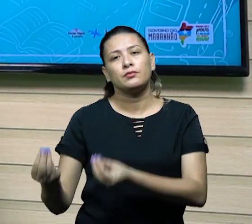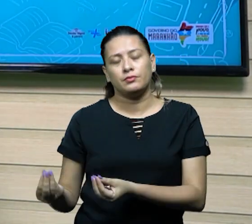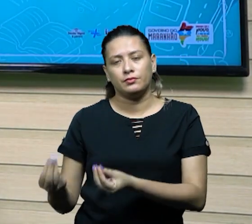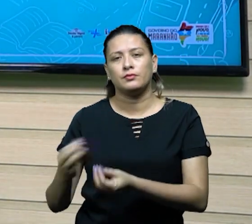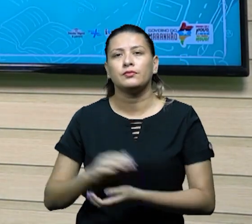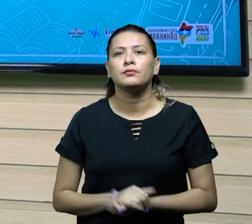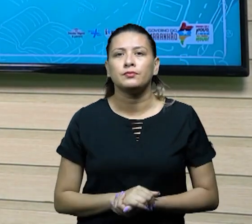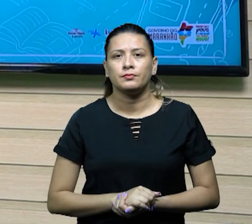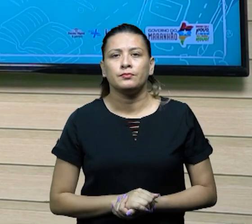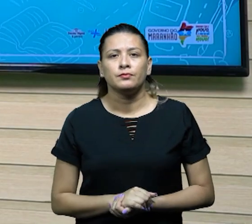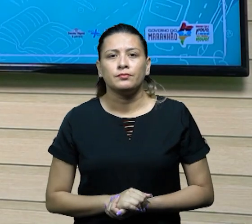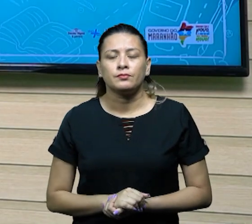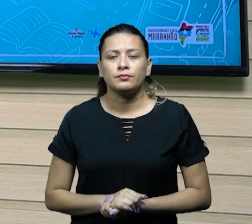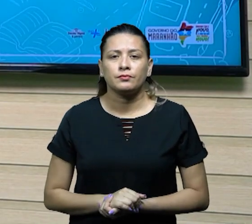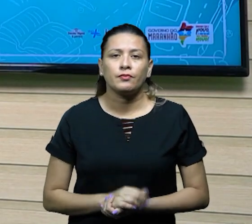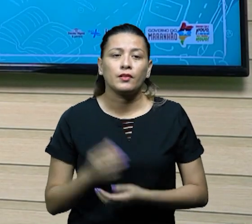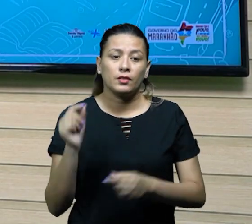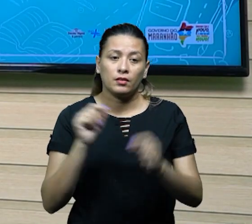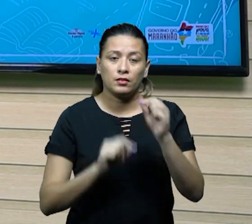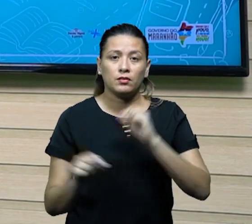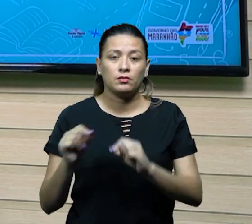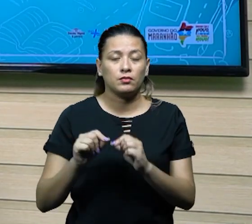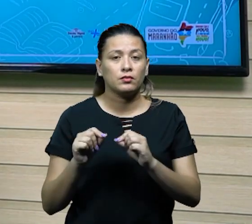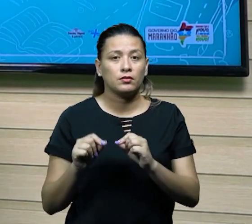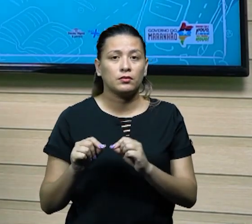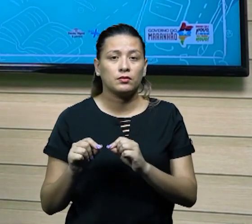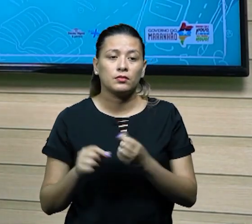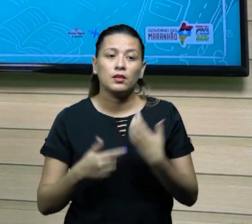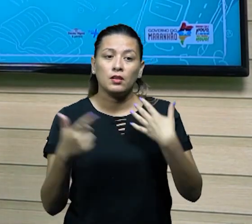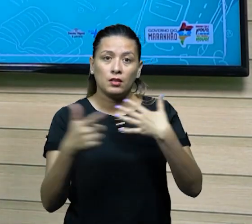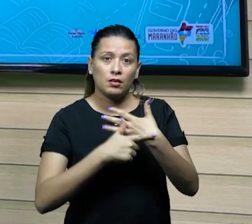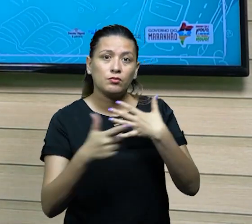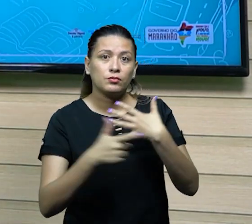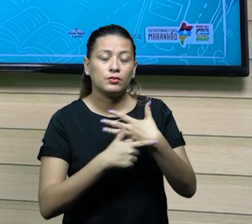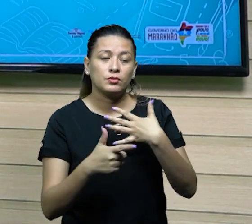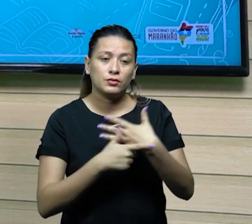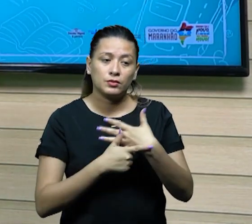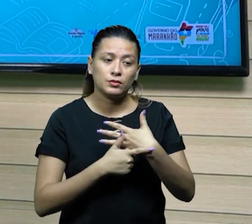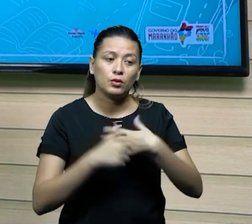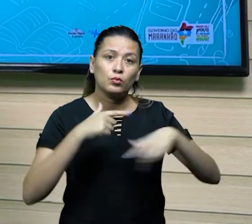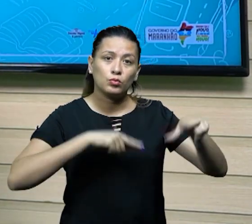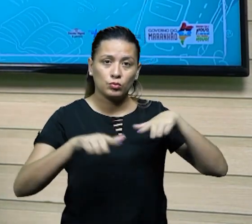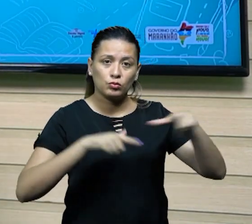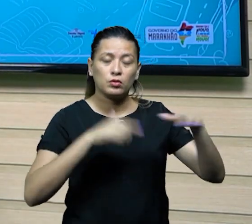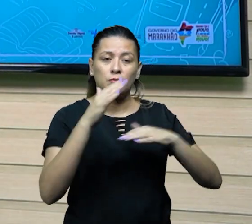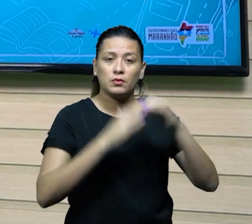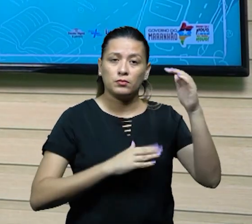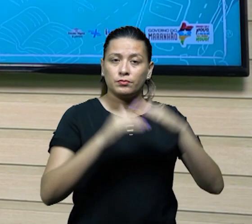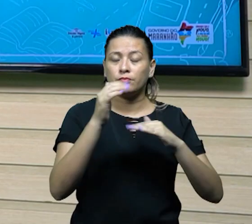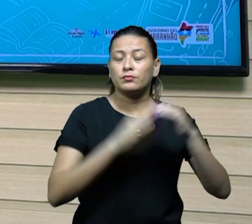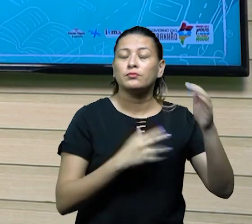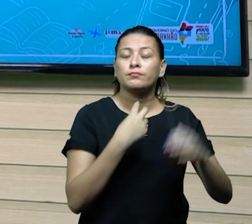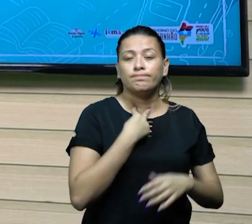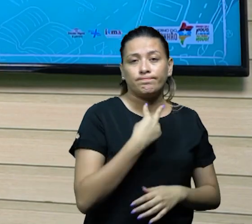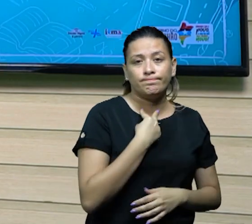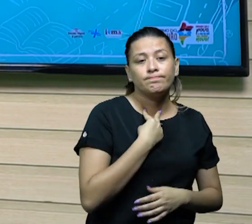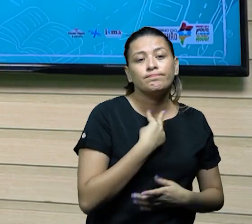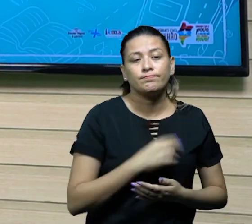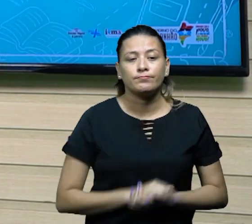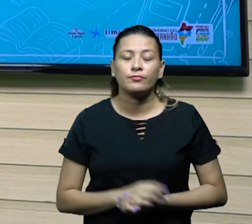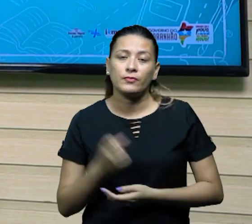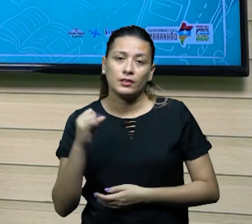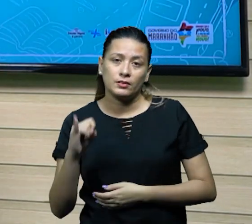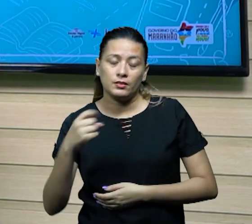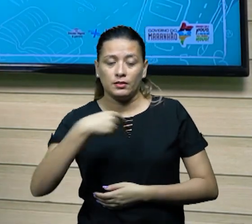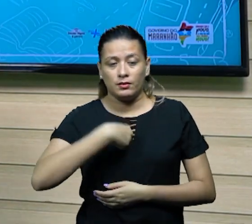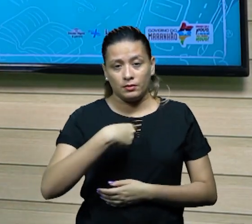invista. E aí, normalmente, quando você oferta essas capacitações, é muito importante que você oferte na área, na